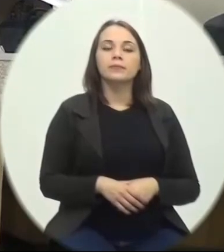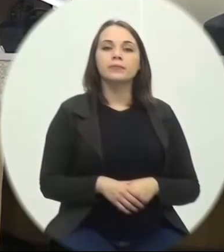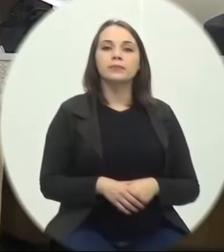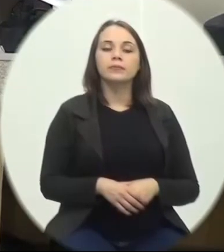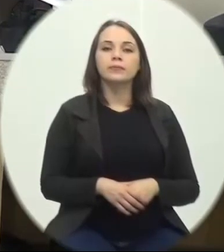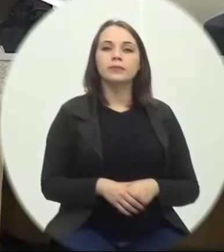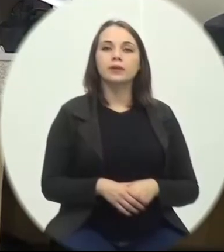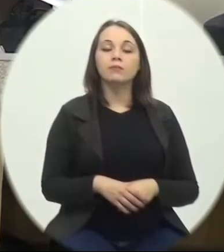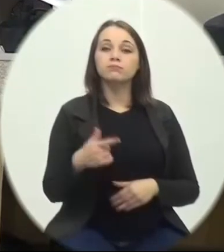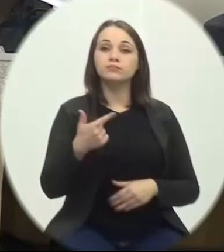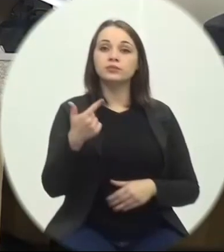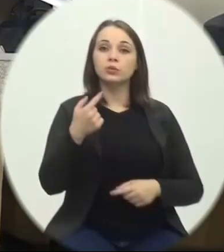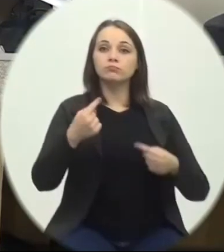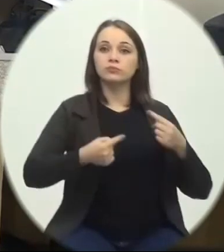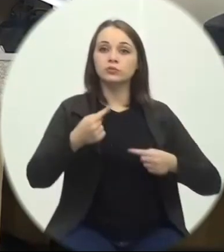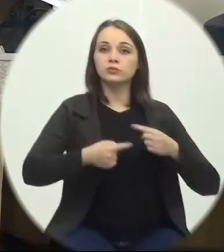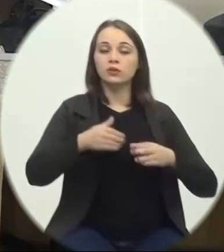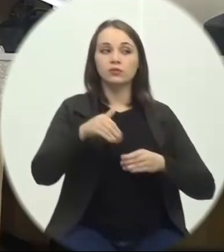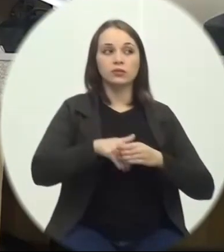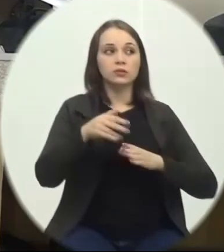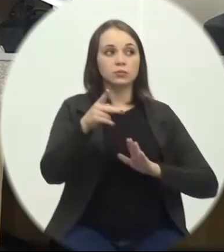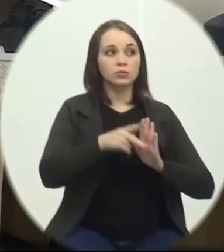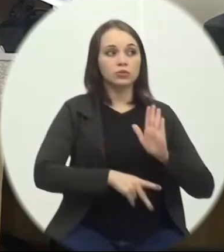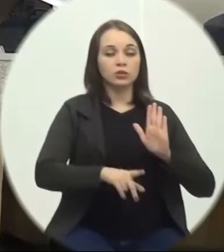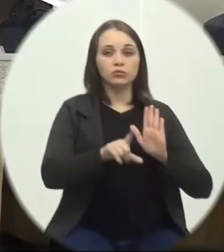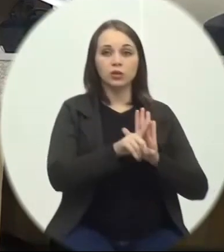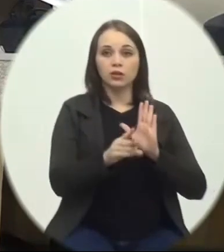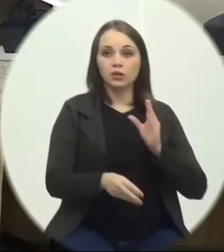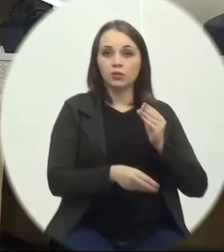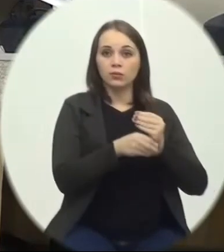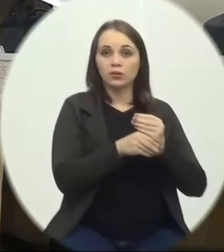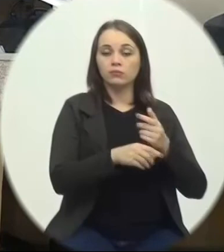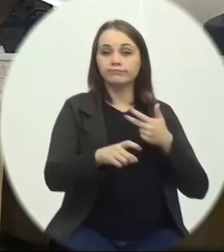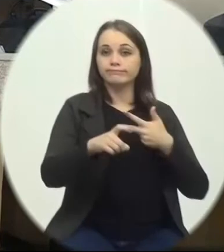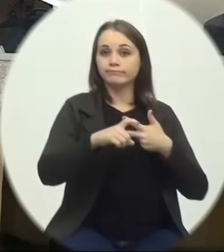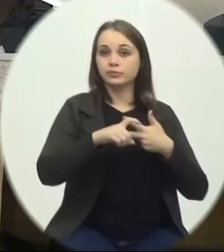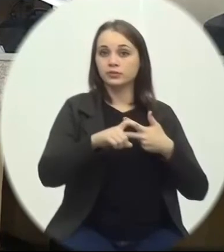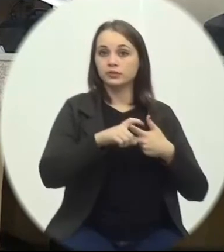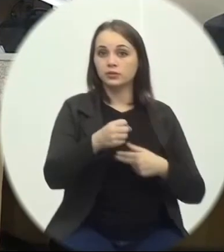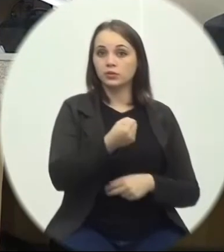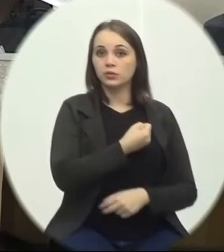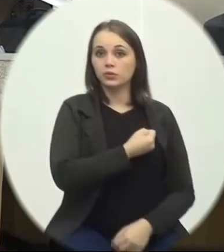em segunda discussão votação projeto de lei complementar do Poder Executivo